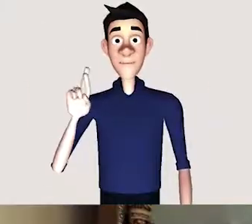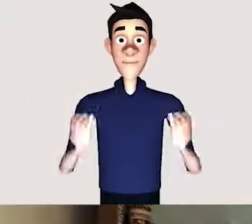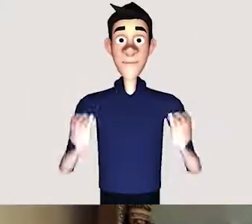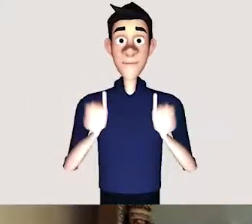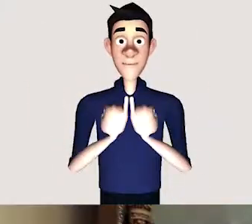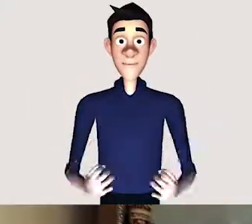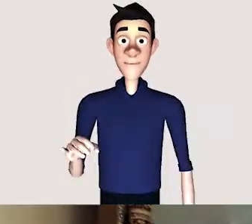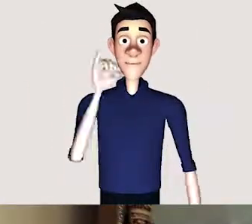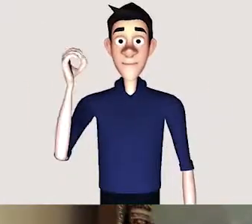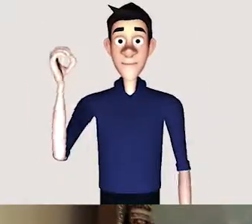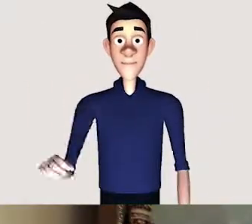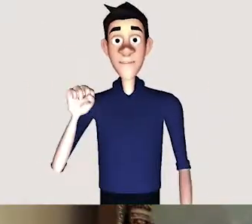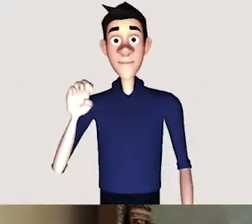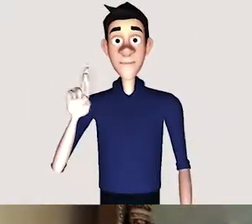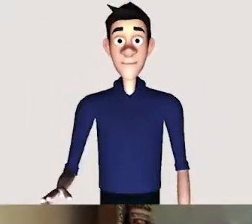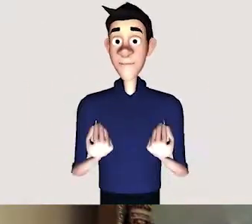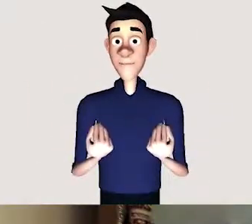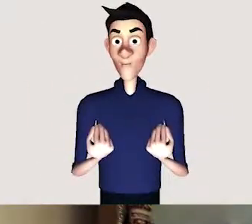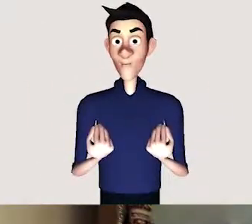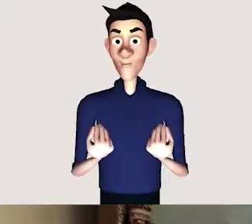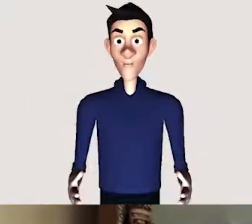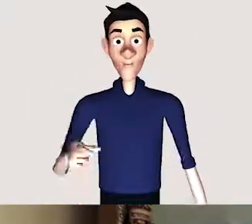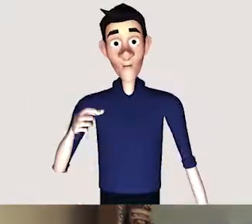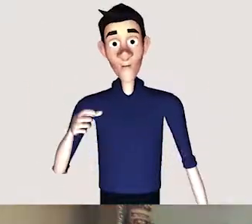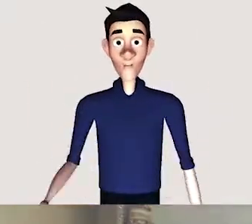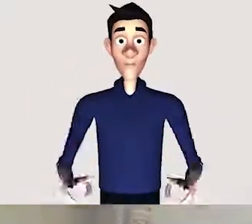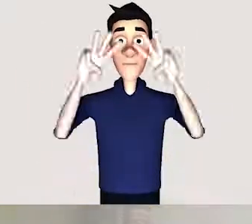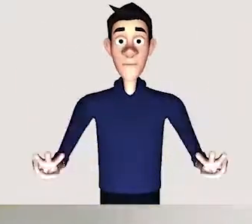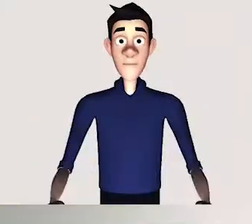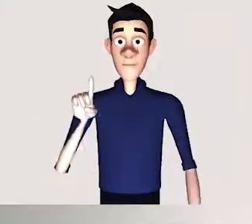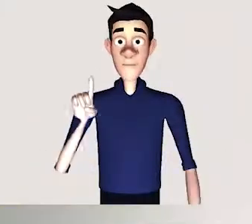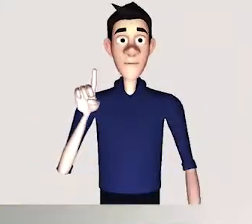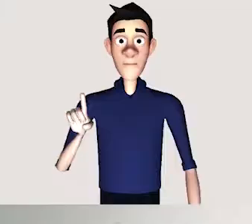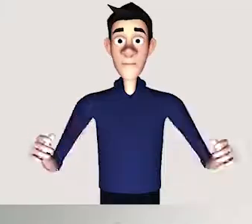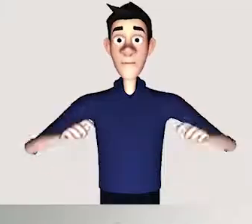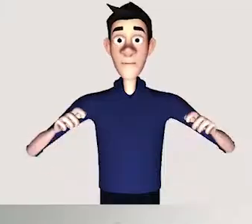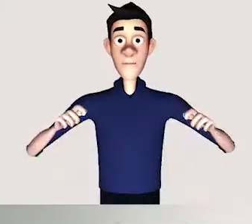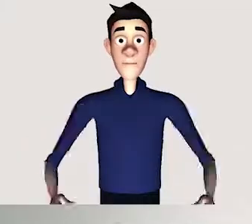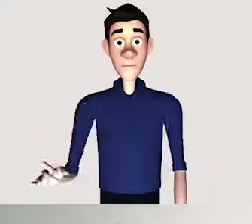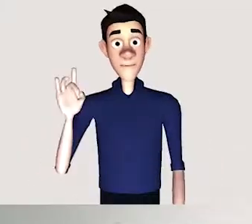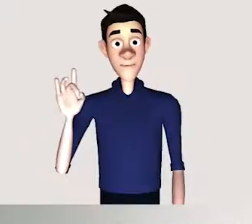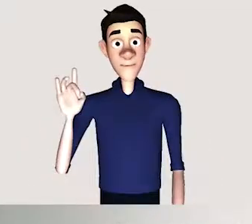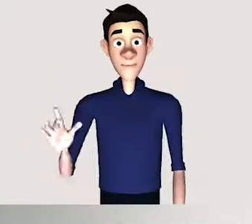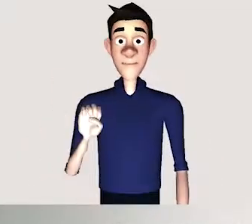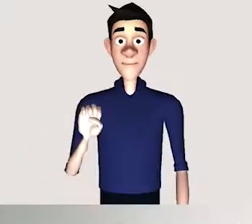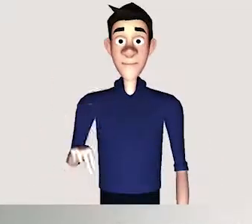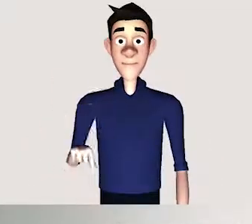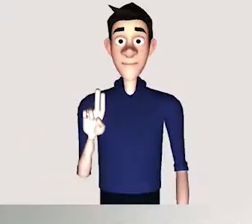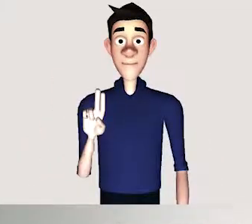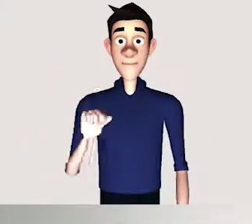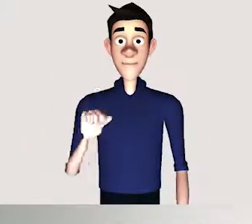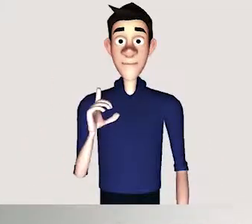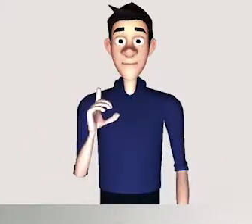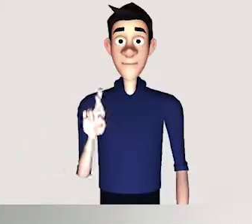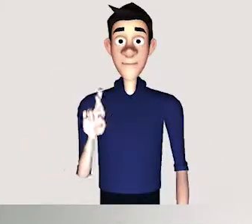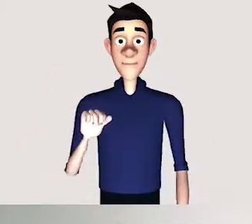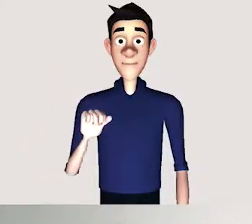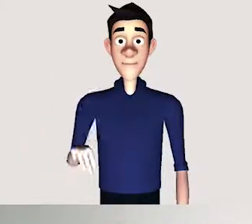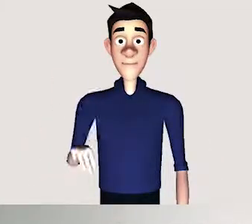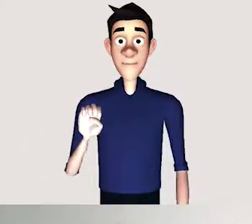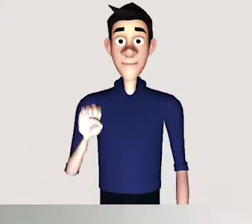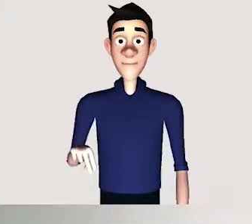Ele é um pouco mais do que isso. O museu também é um conceito. O museu também é um processo, uma forma de